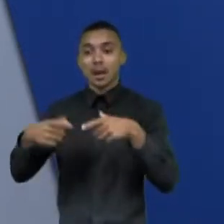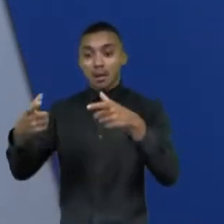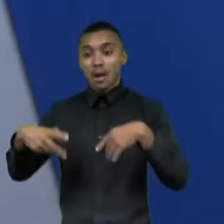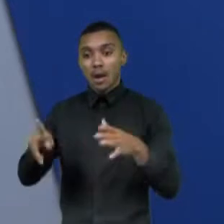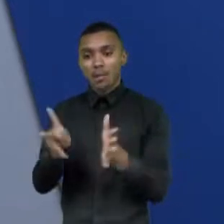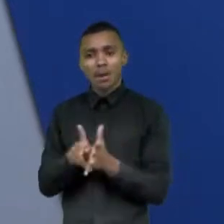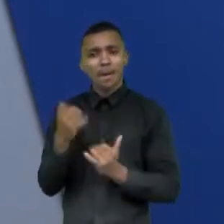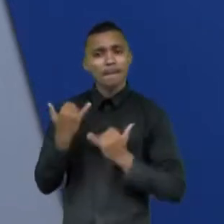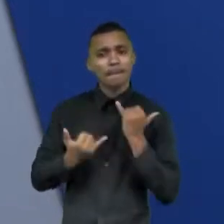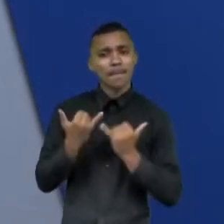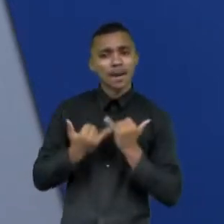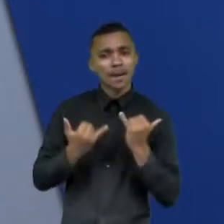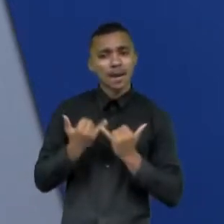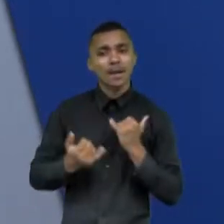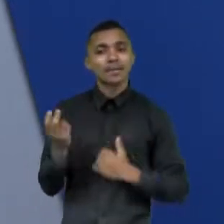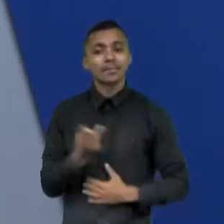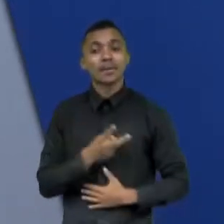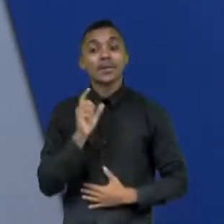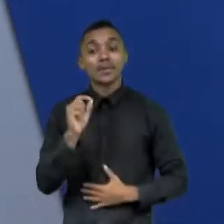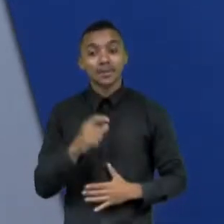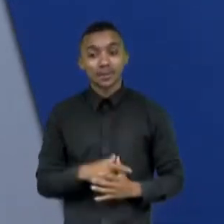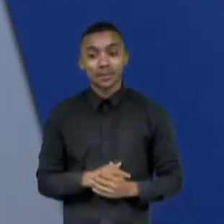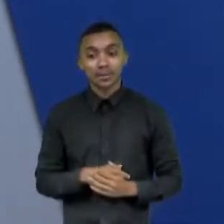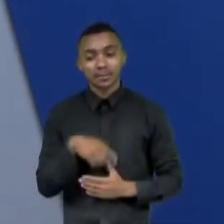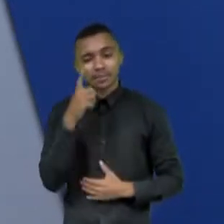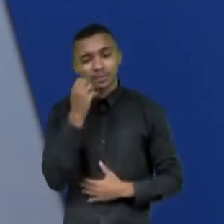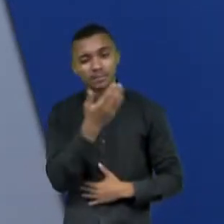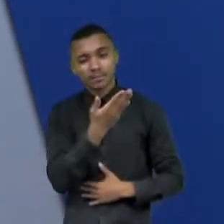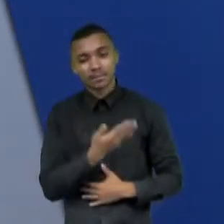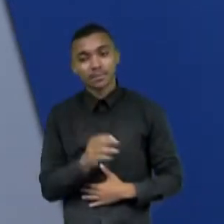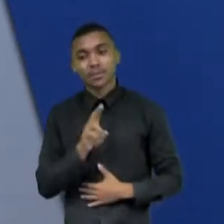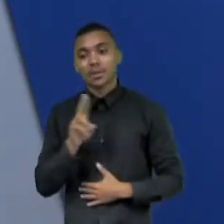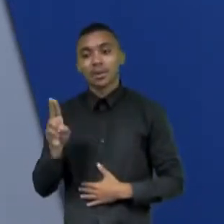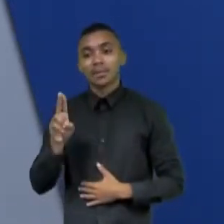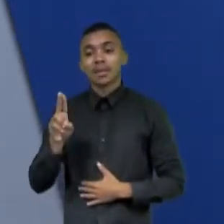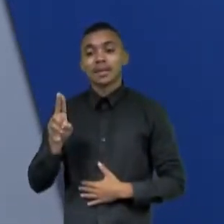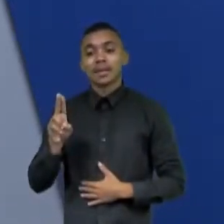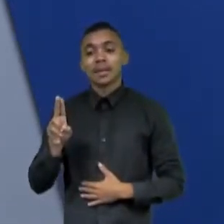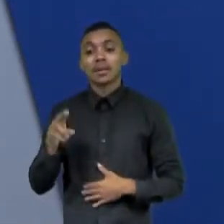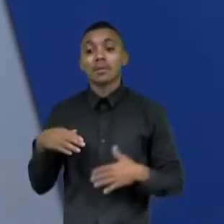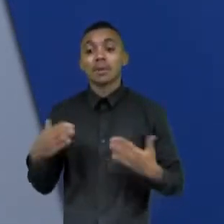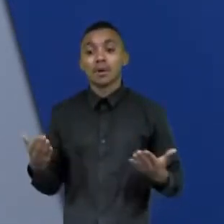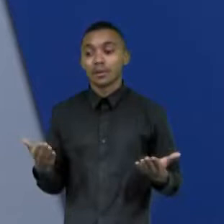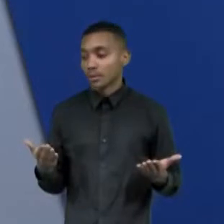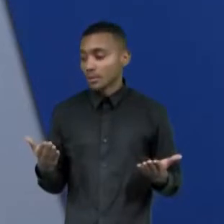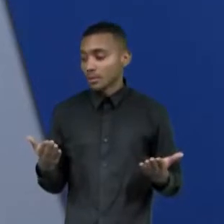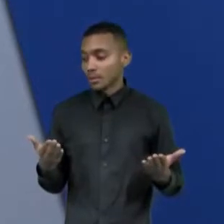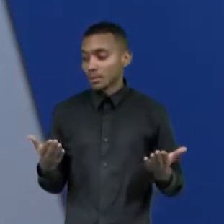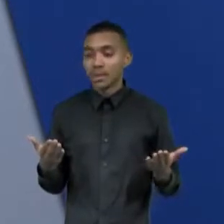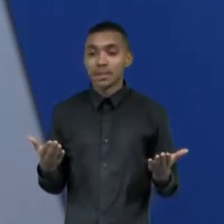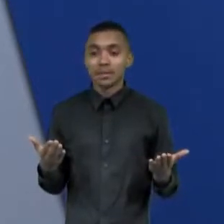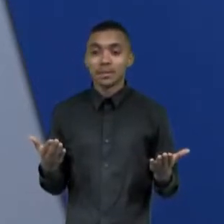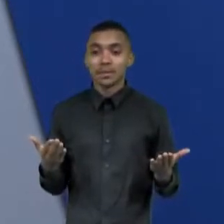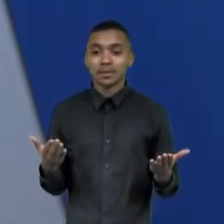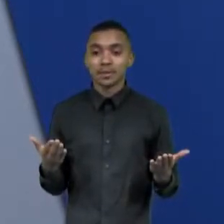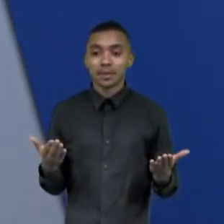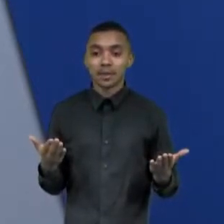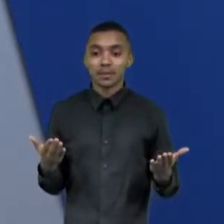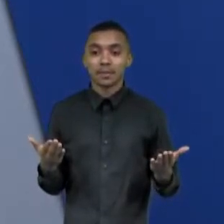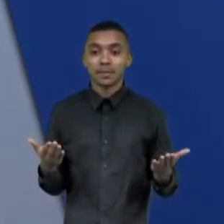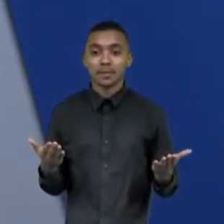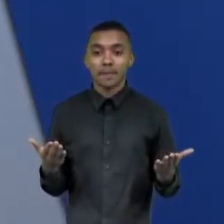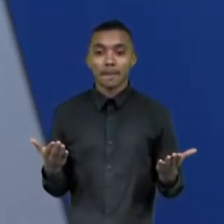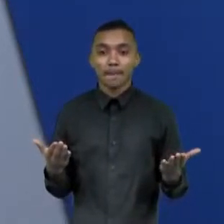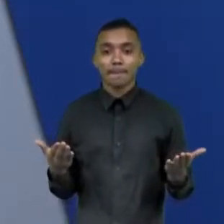muito semelhante, que leva o nome do grande cardeal, que foi arcebispo de Fortaleza, Dom Aloísio Lochaide. Vamos conhecer